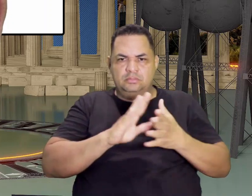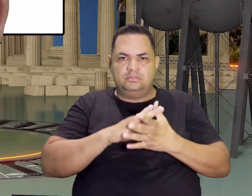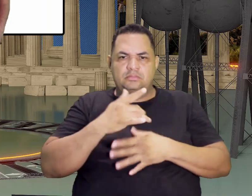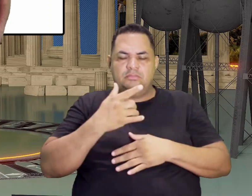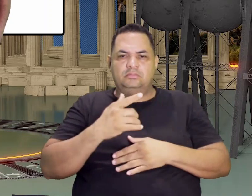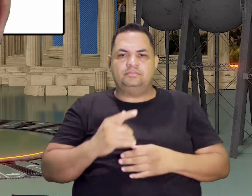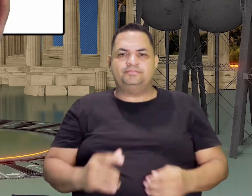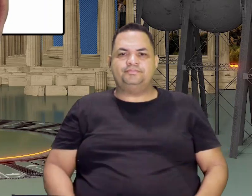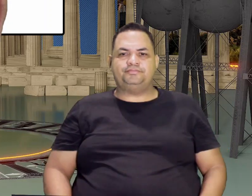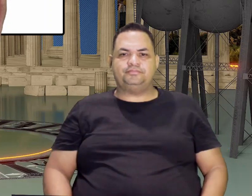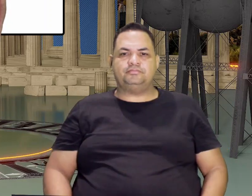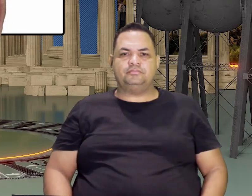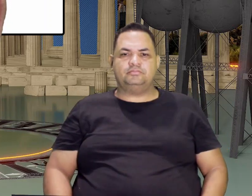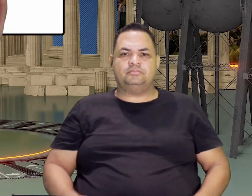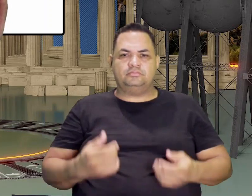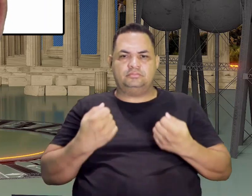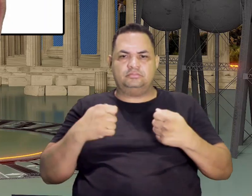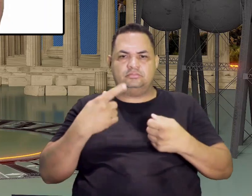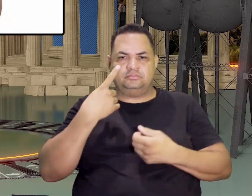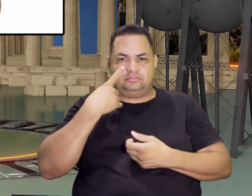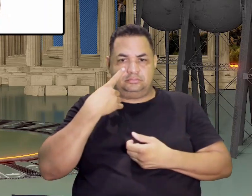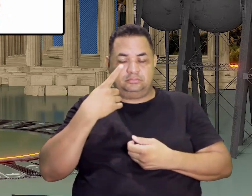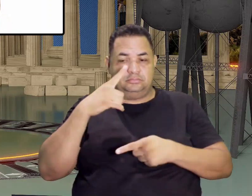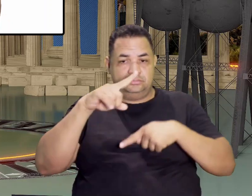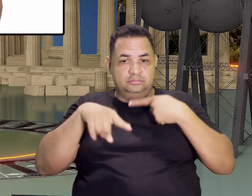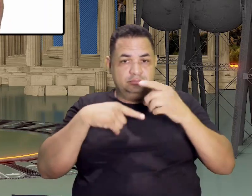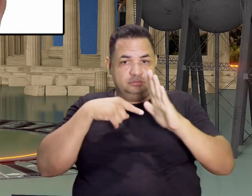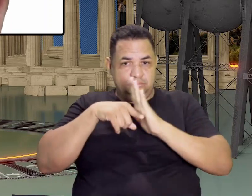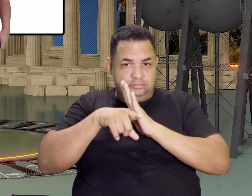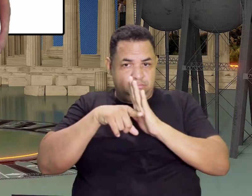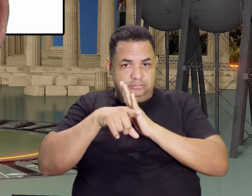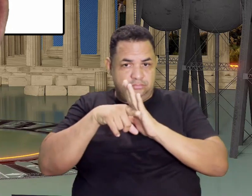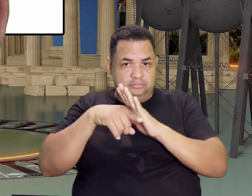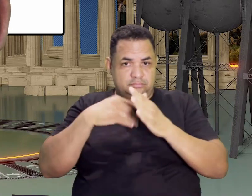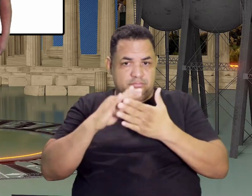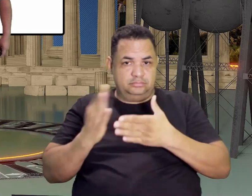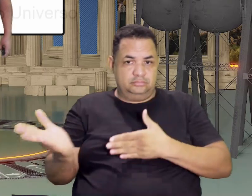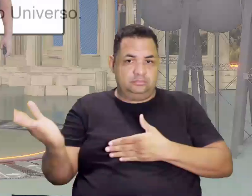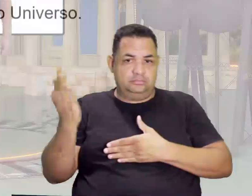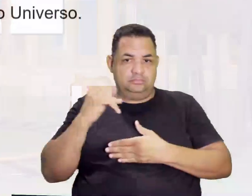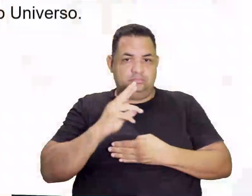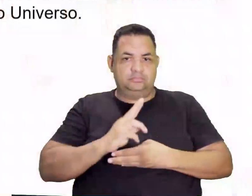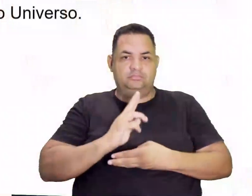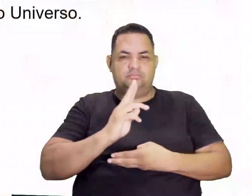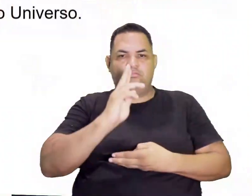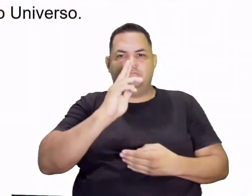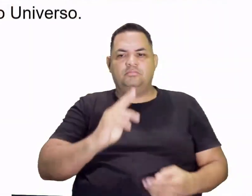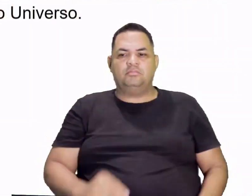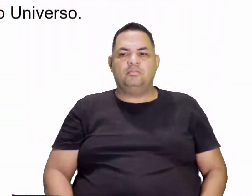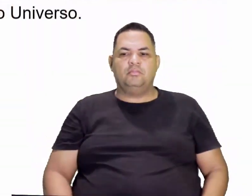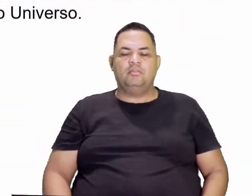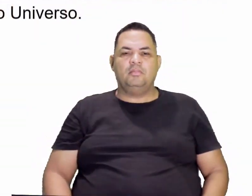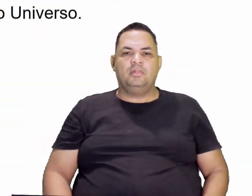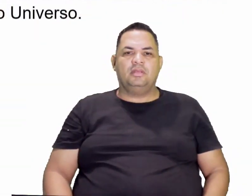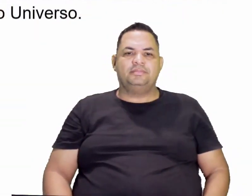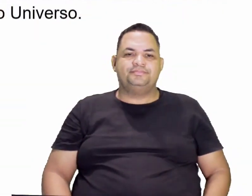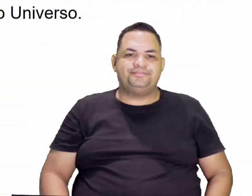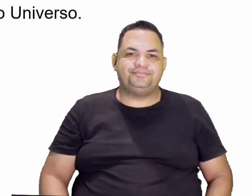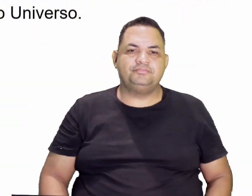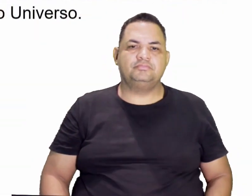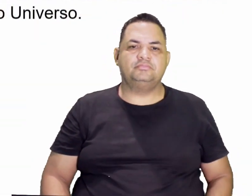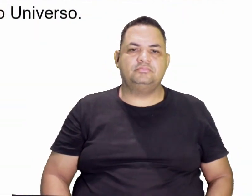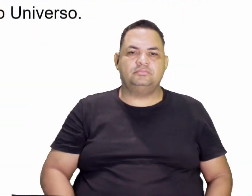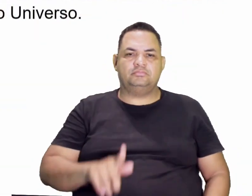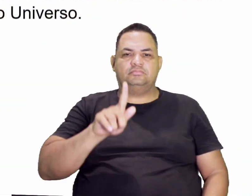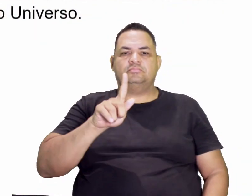ar. Então, vocês podem até pesquisar sobre isso e além, né? Vamos lá, continuando além. Agora, a questão